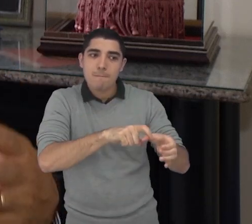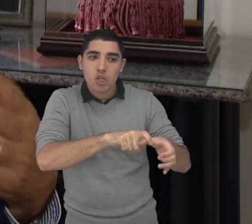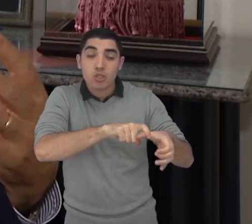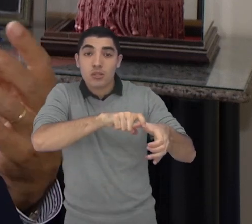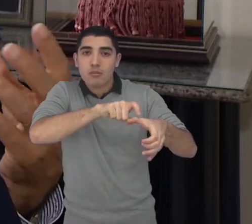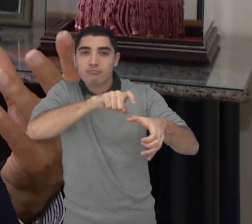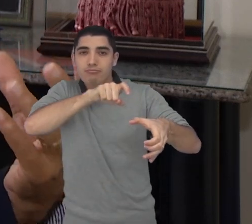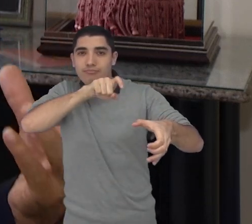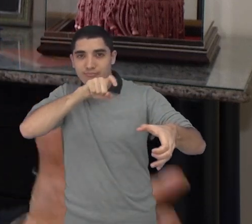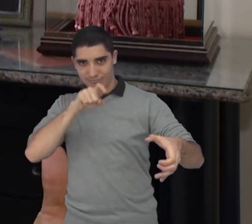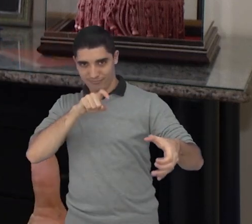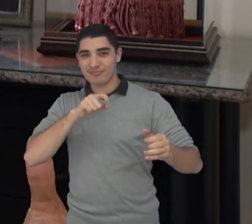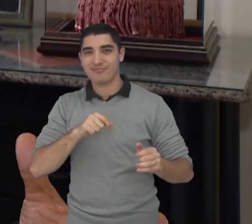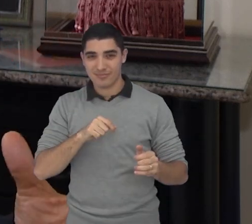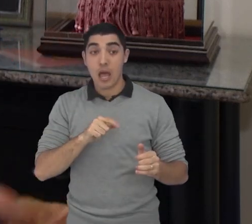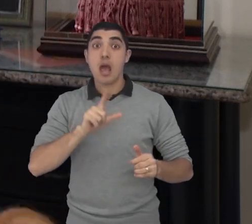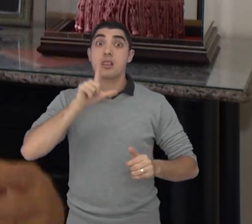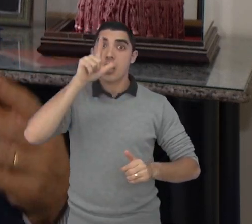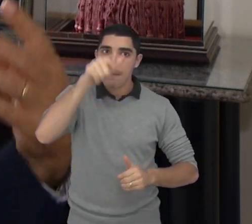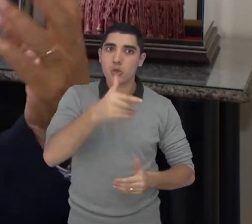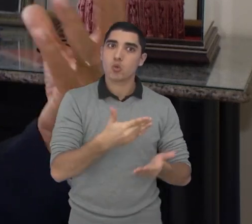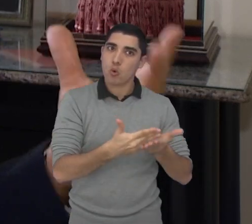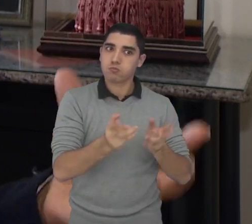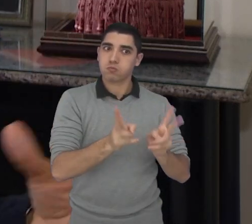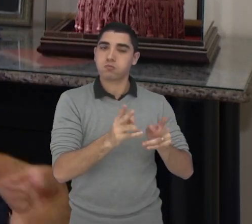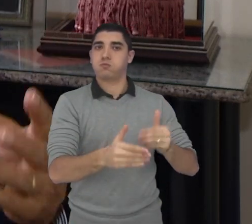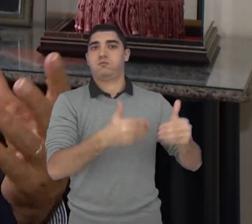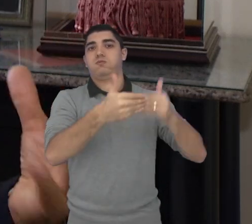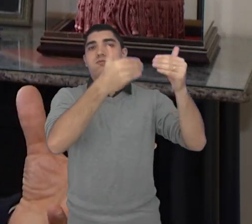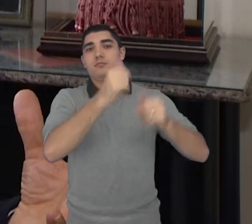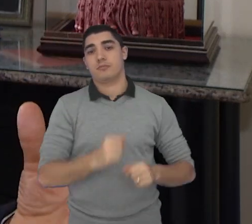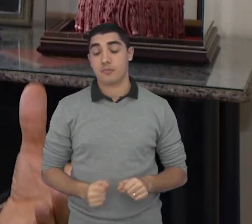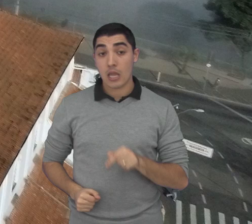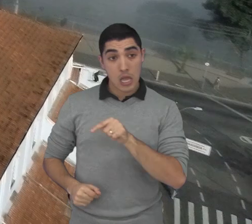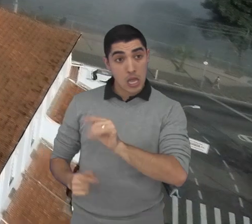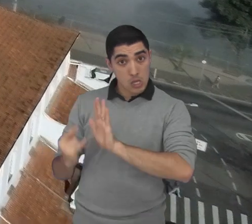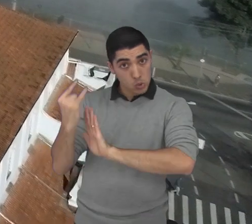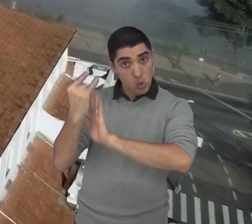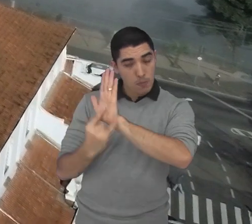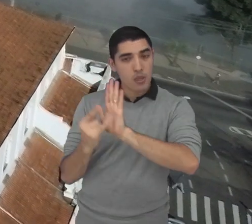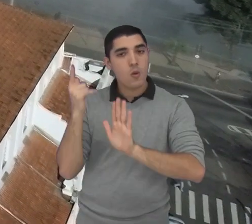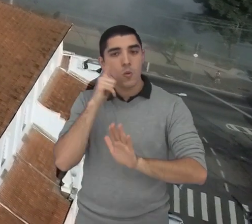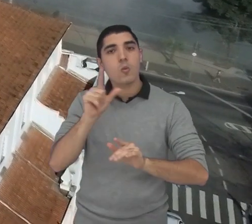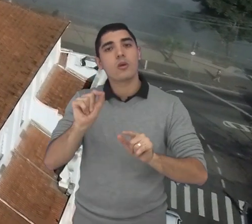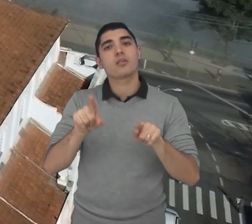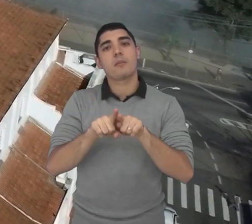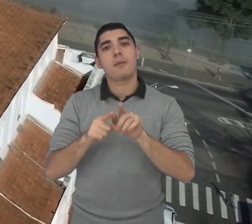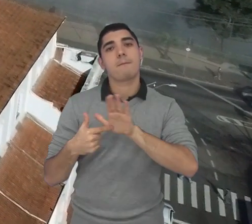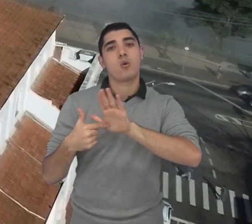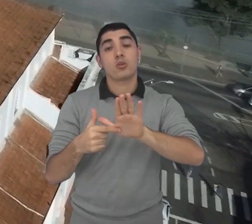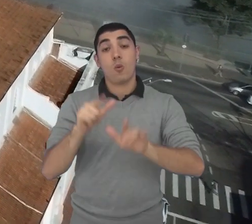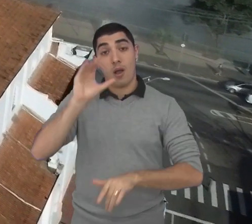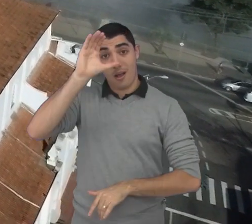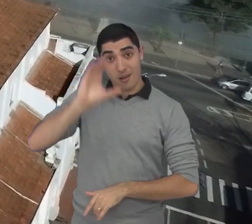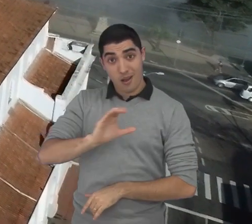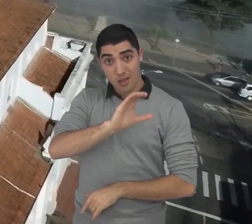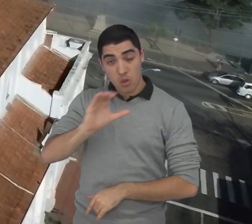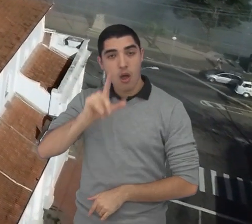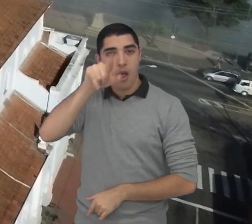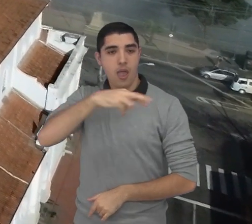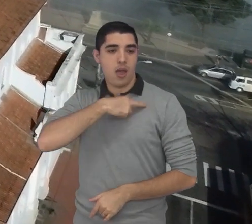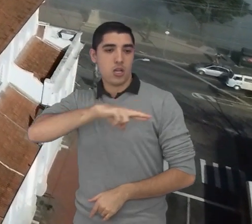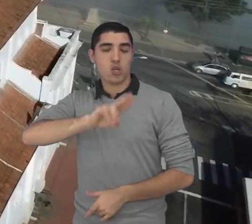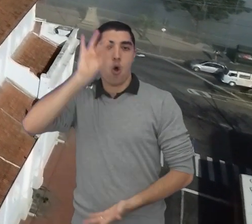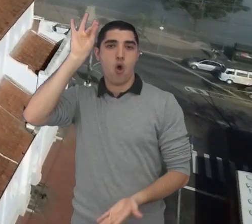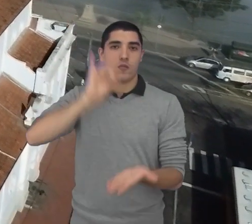ares constitucionais e depois evoluísse. O documento estabeleceu ainda o catolicismo